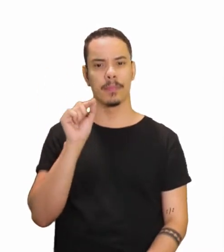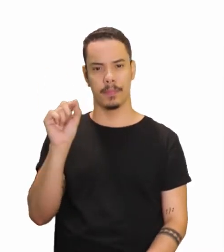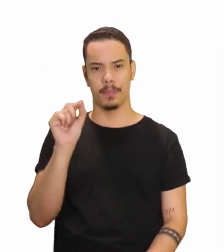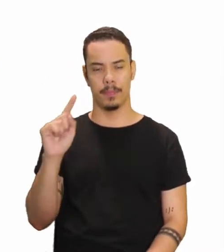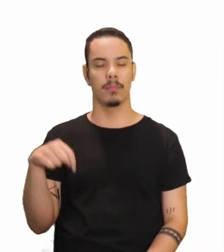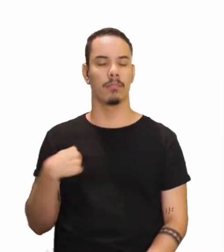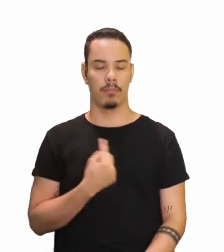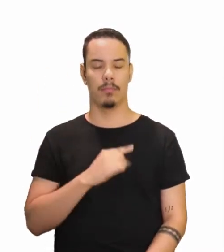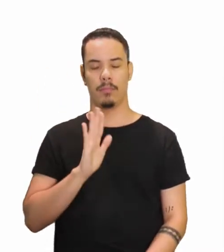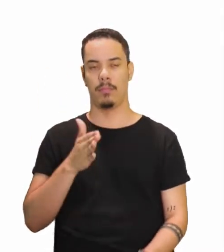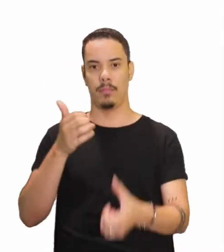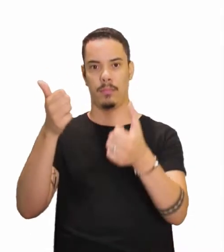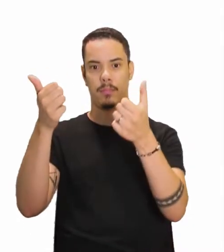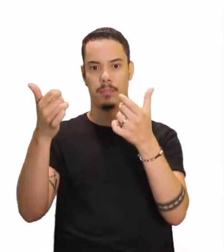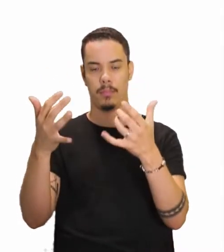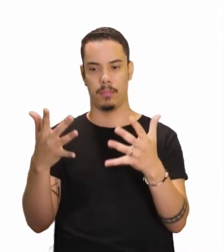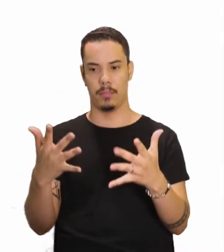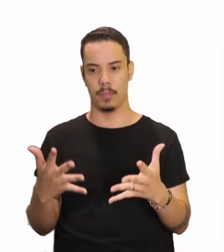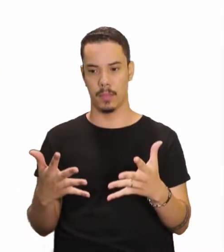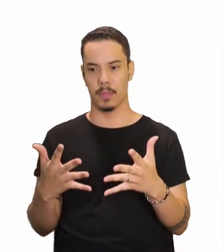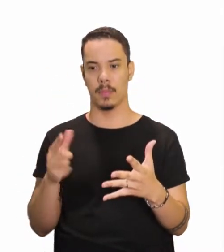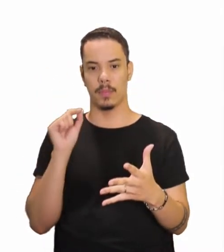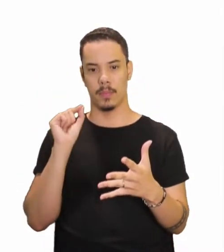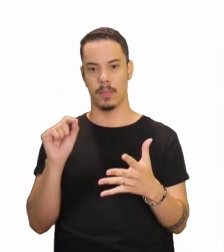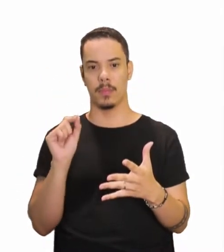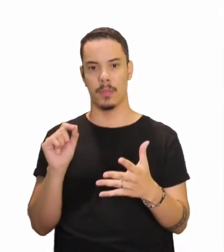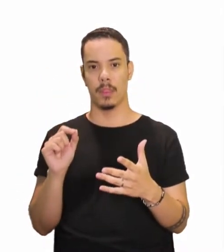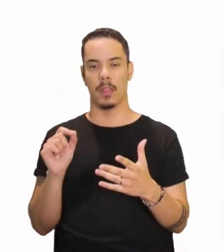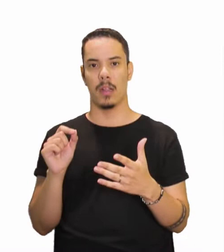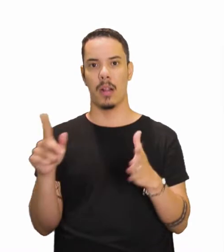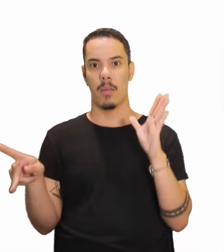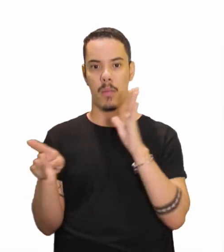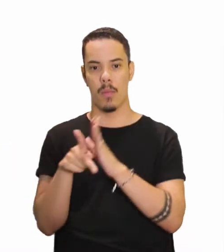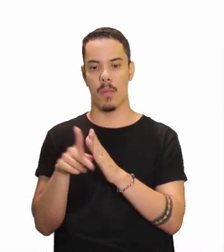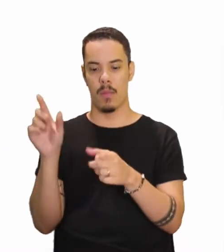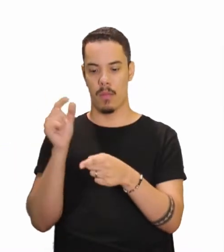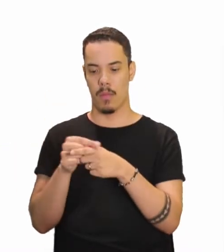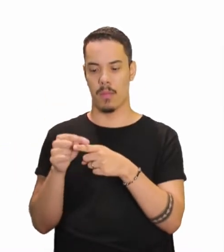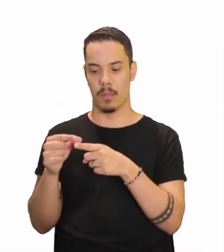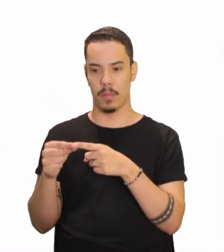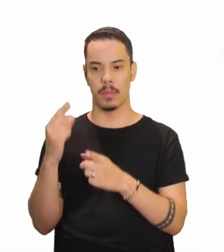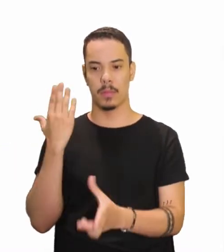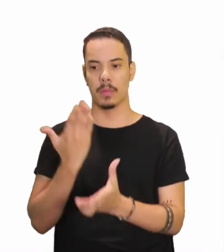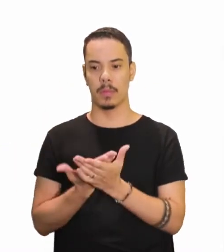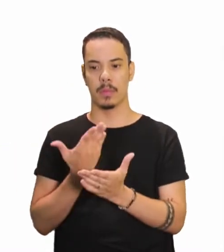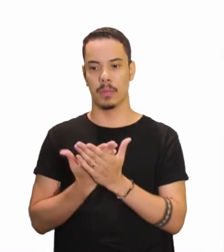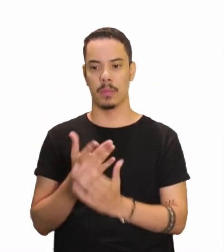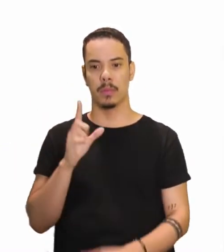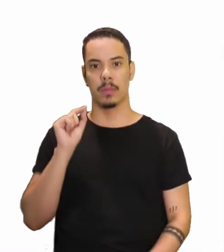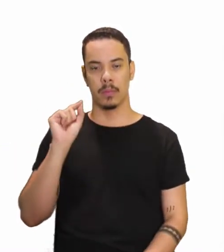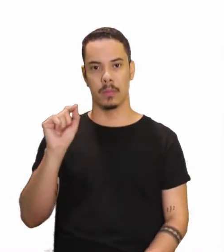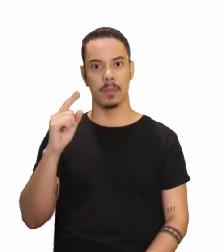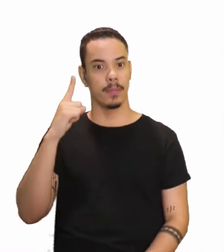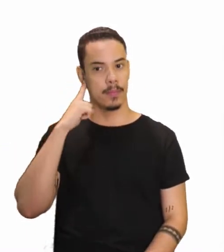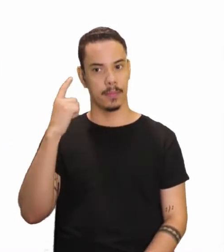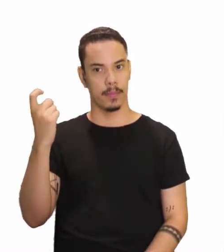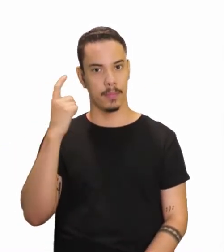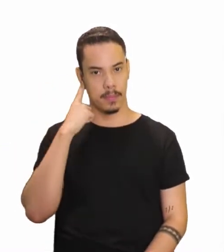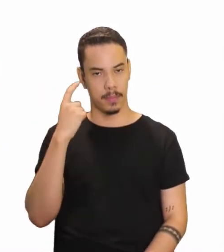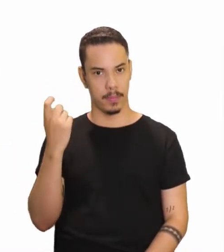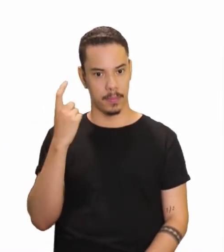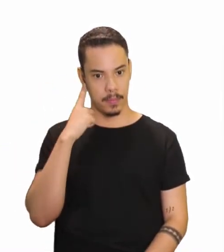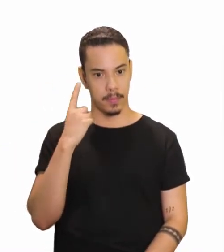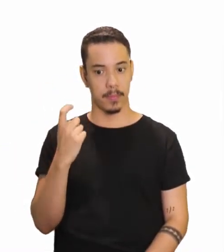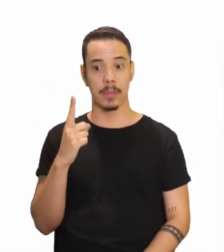já pontuou que a morfologia, que a fonética, né? Ela estuda o quê? Sons, beleza.